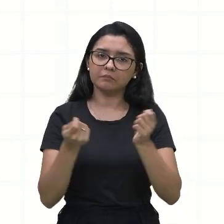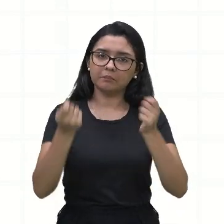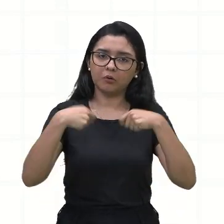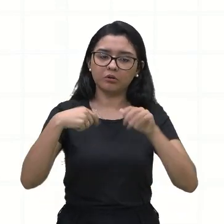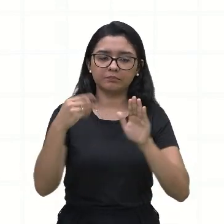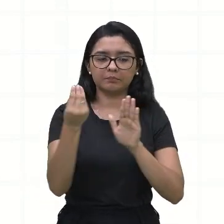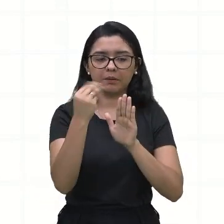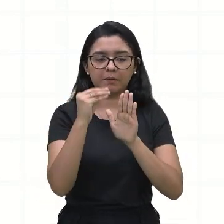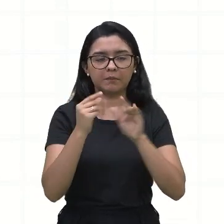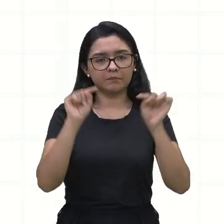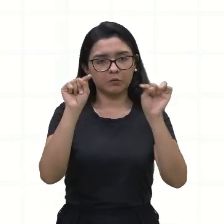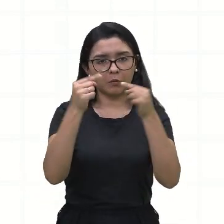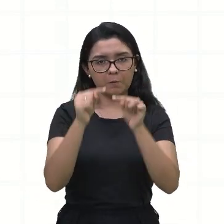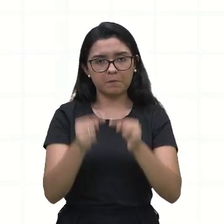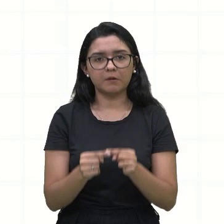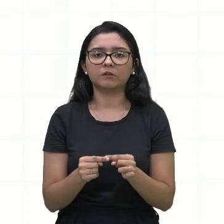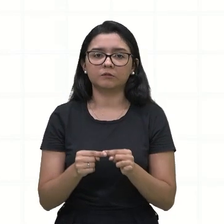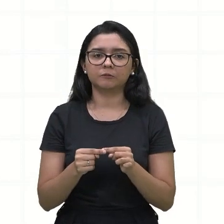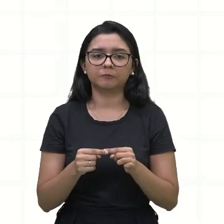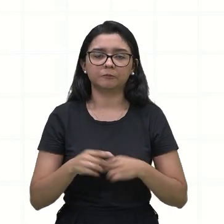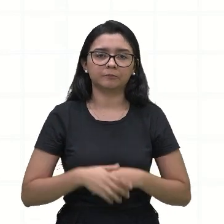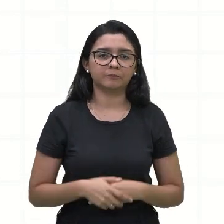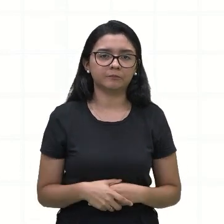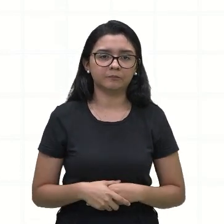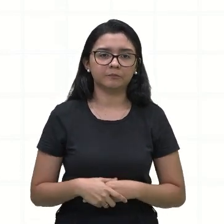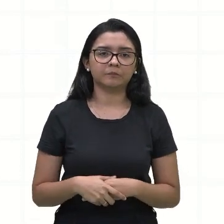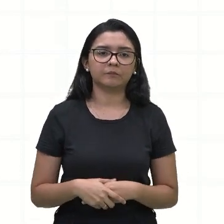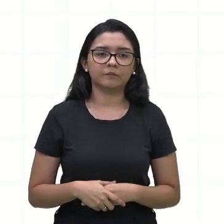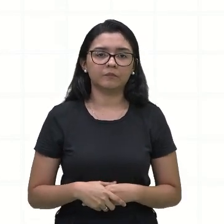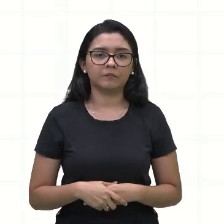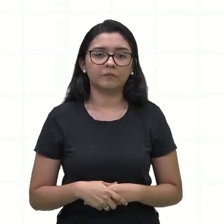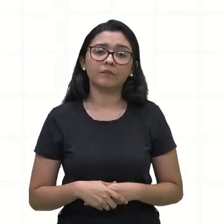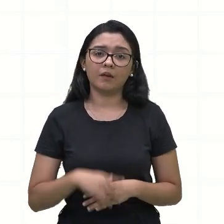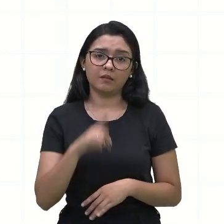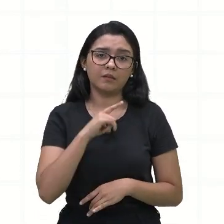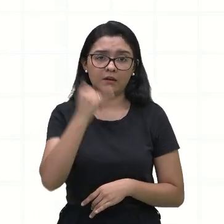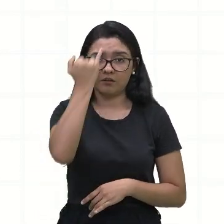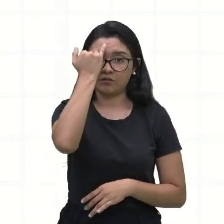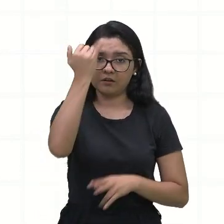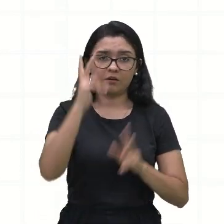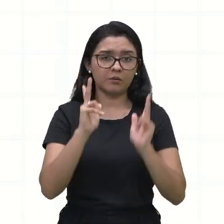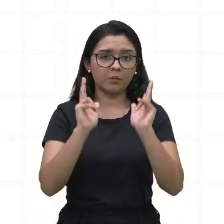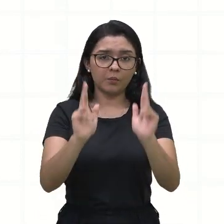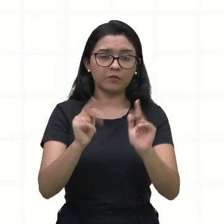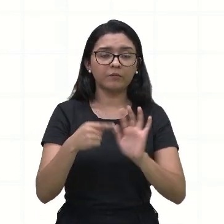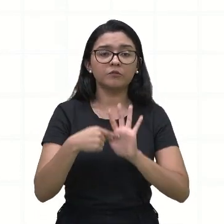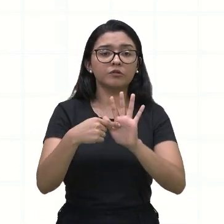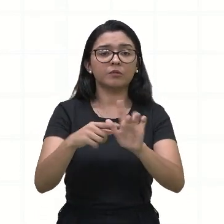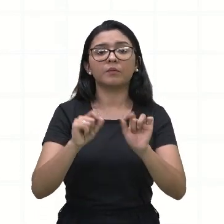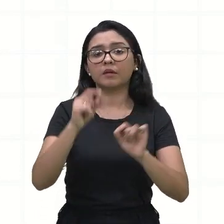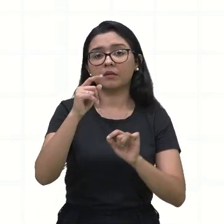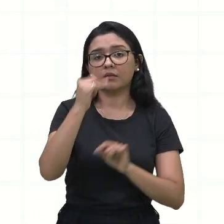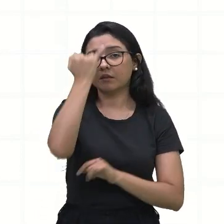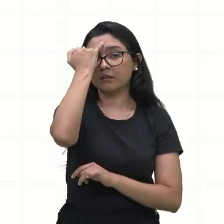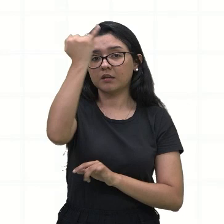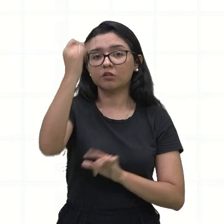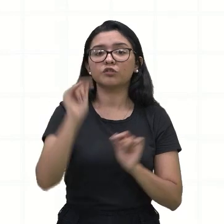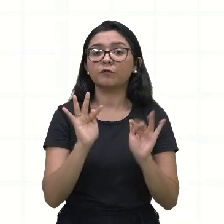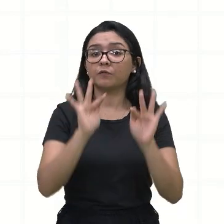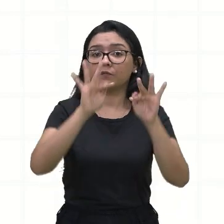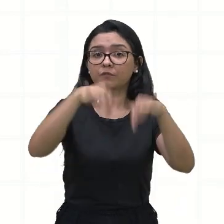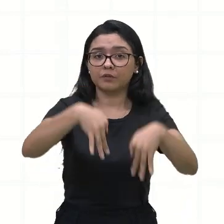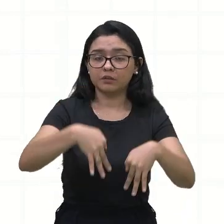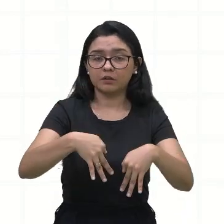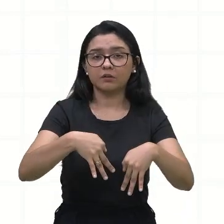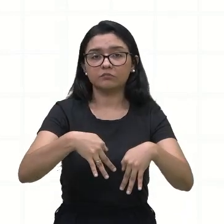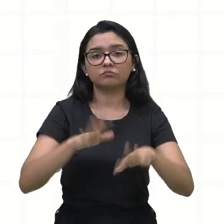portanto, assim, logo, eles trazem a mesma ideia. Ele vai indicar ali uma ideia de conclusão